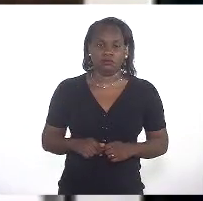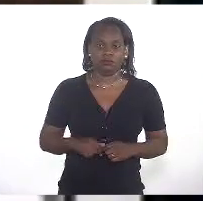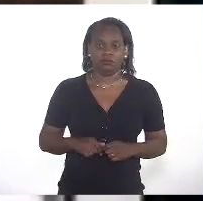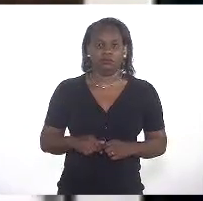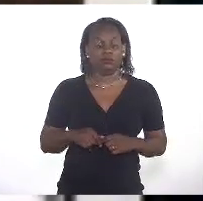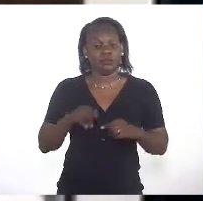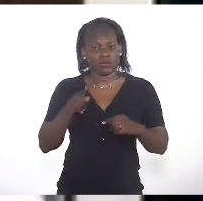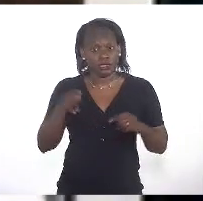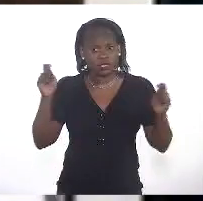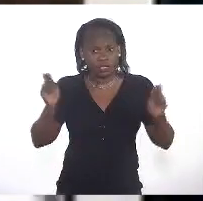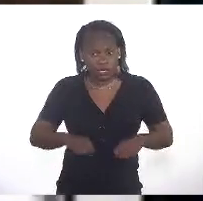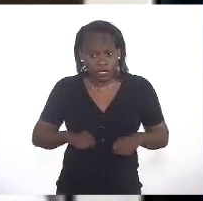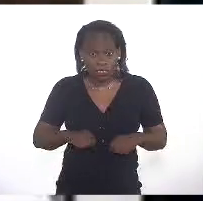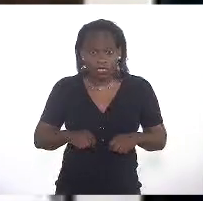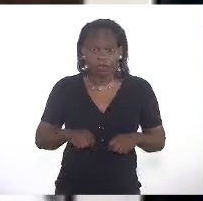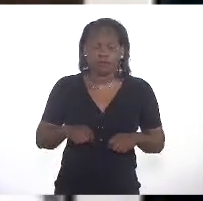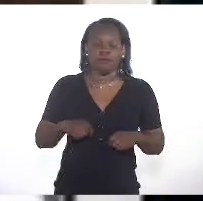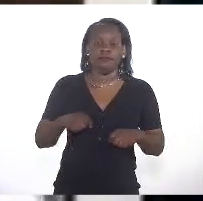se puder